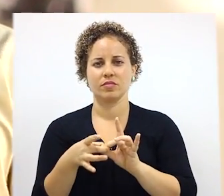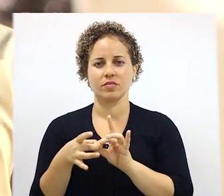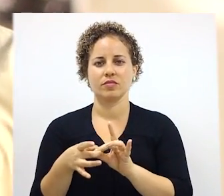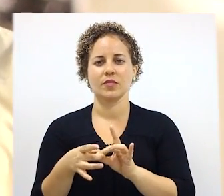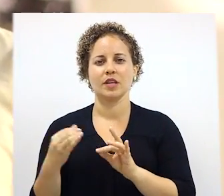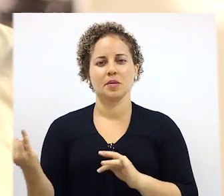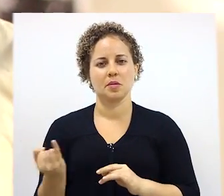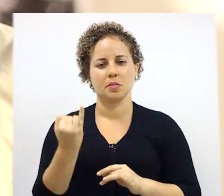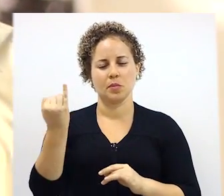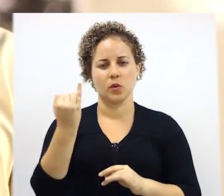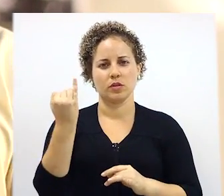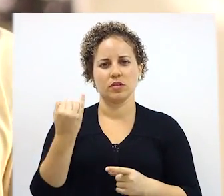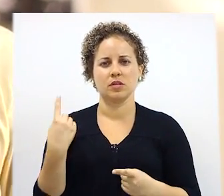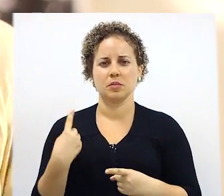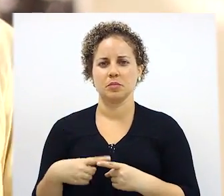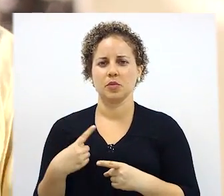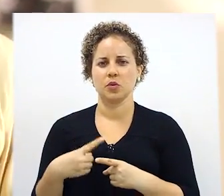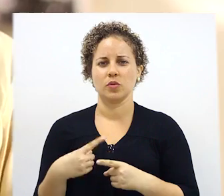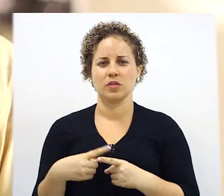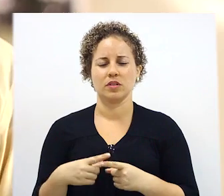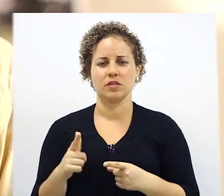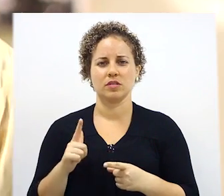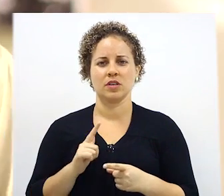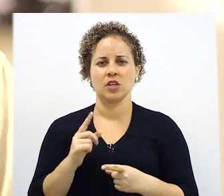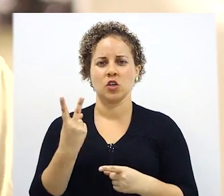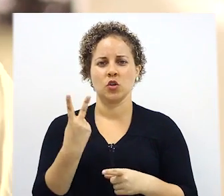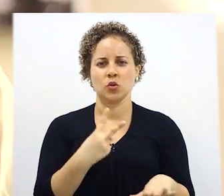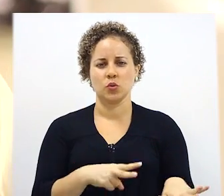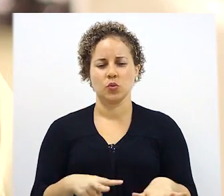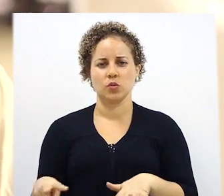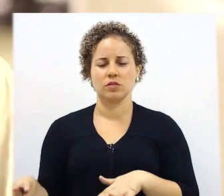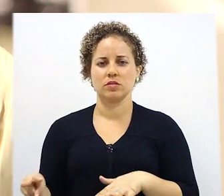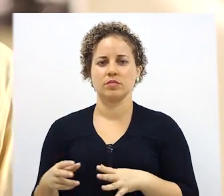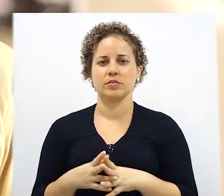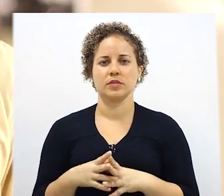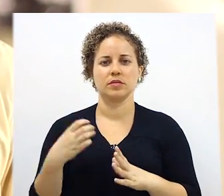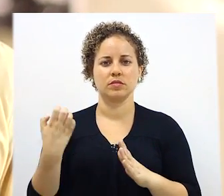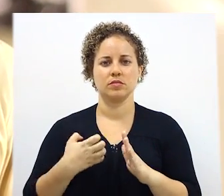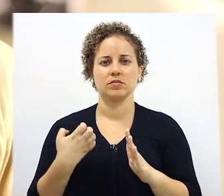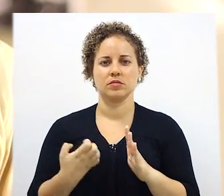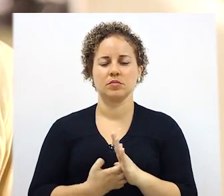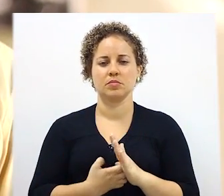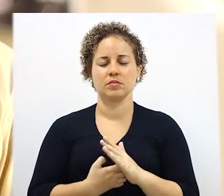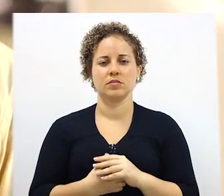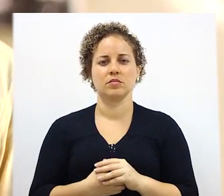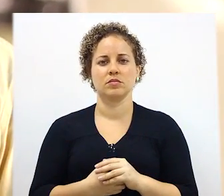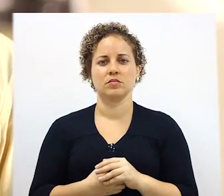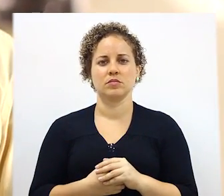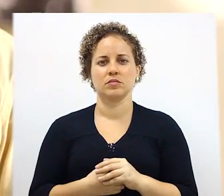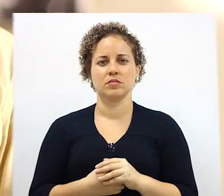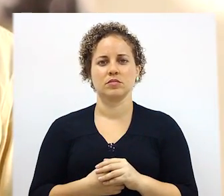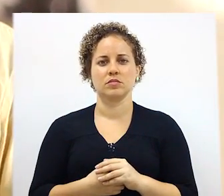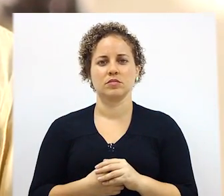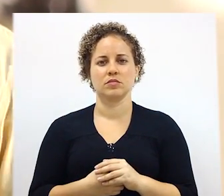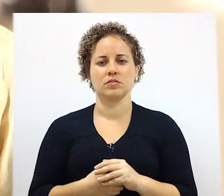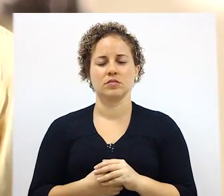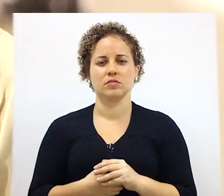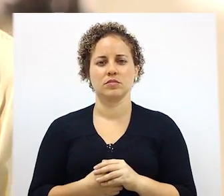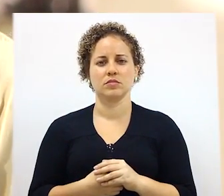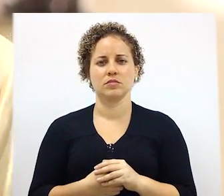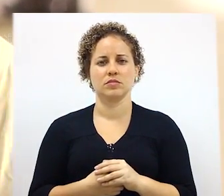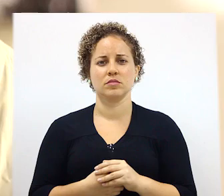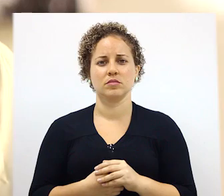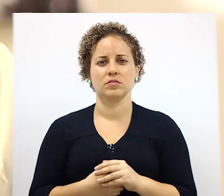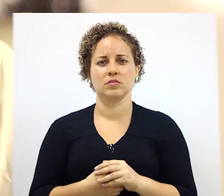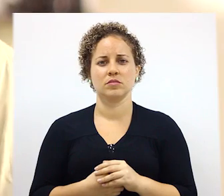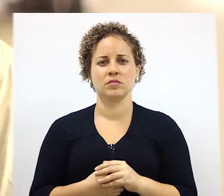integração ela é muito importante porque em média ela dura 2 semanas, algumas empresas estendem isso para 2 semanas. E na